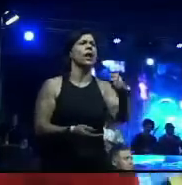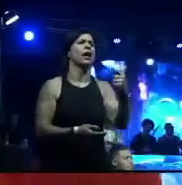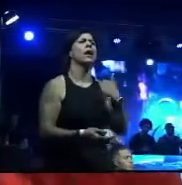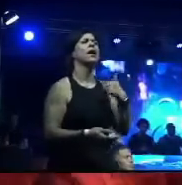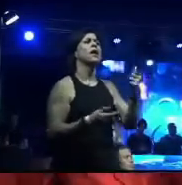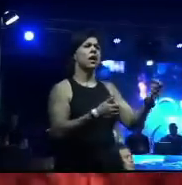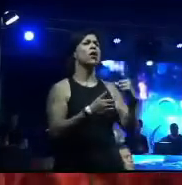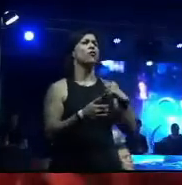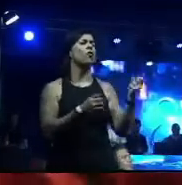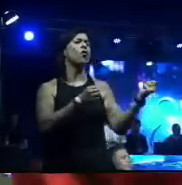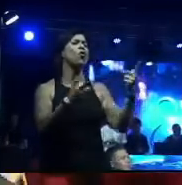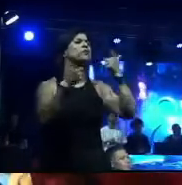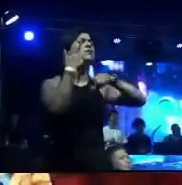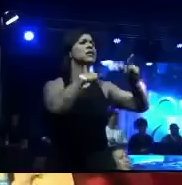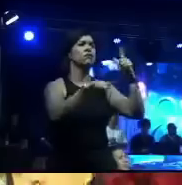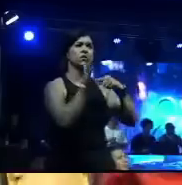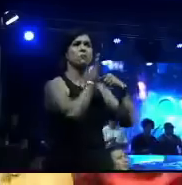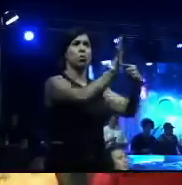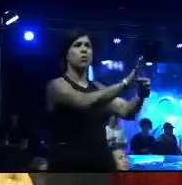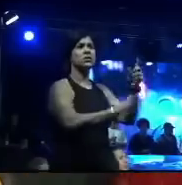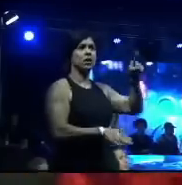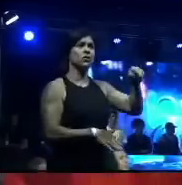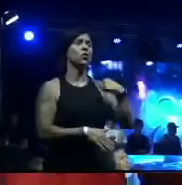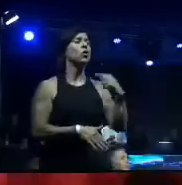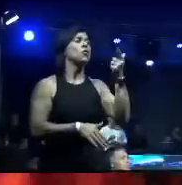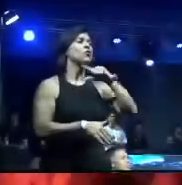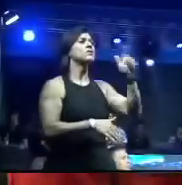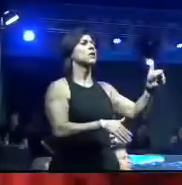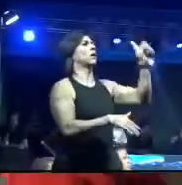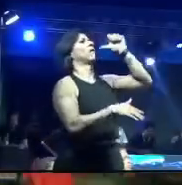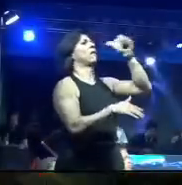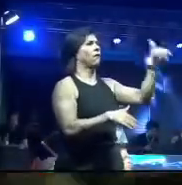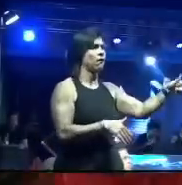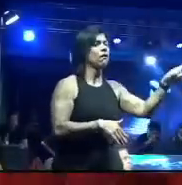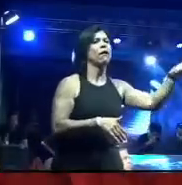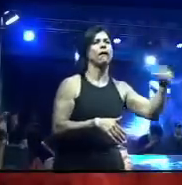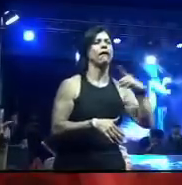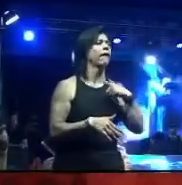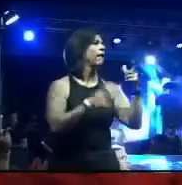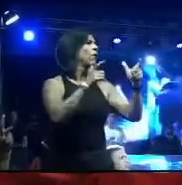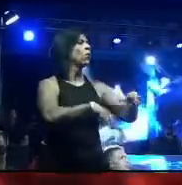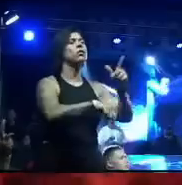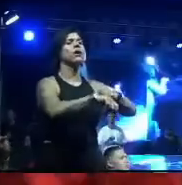Copacabana Porque você tá moscando Você tomou um headshot E olha seu Copacabana Copacabana